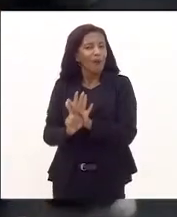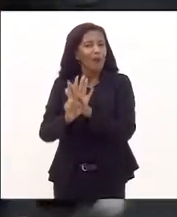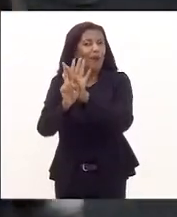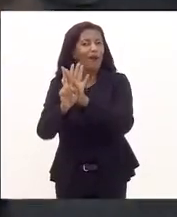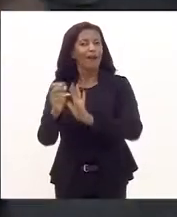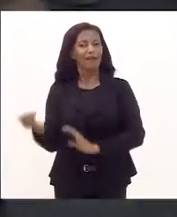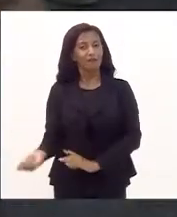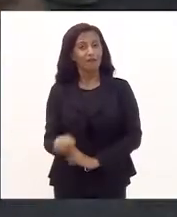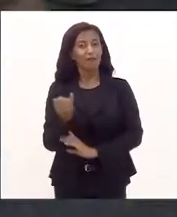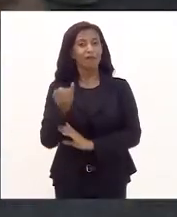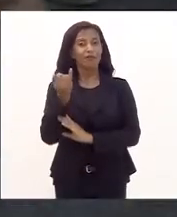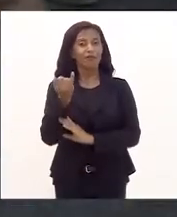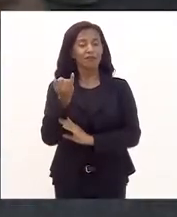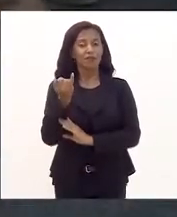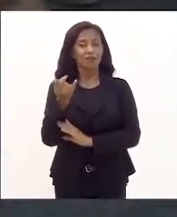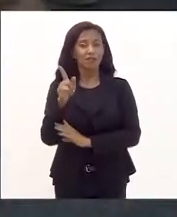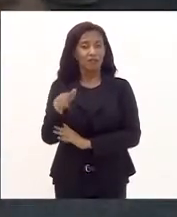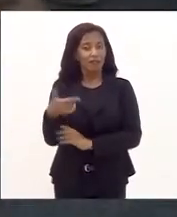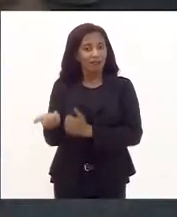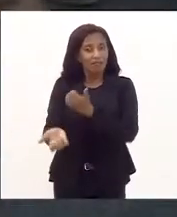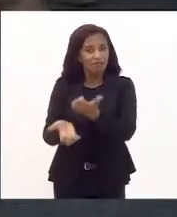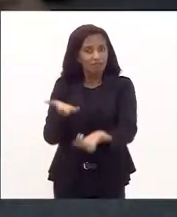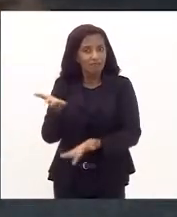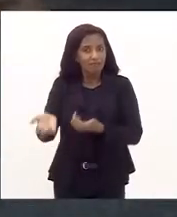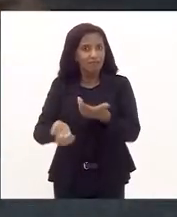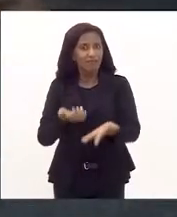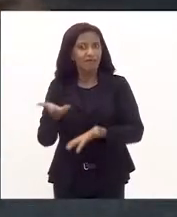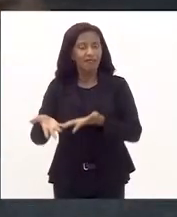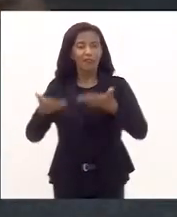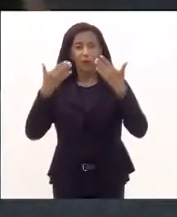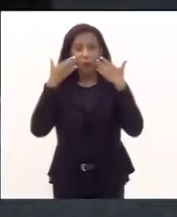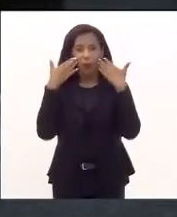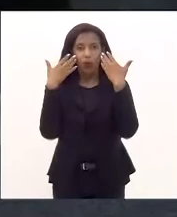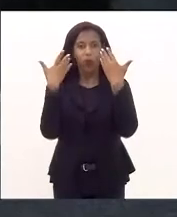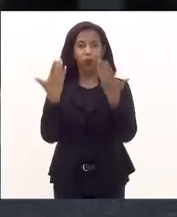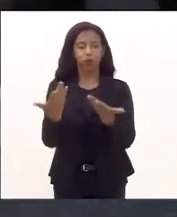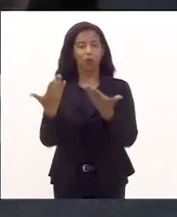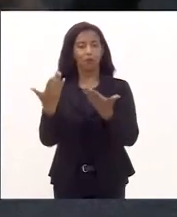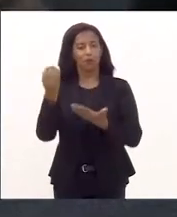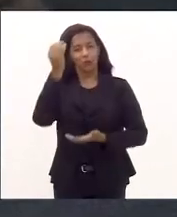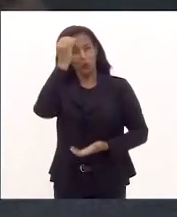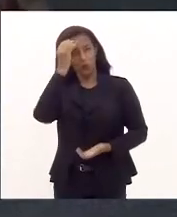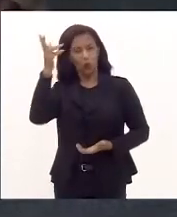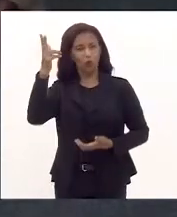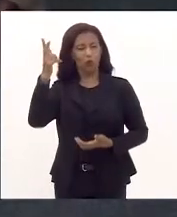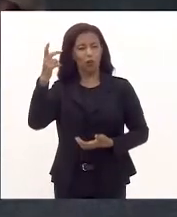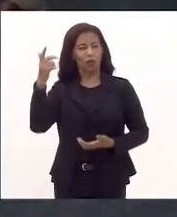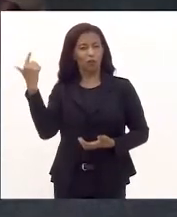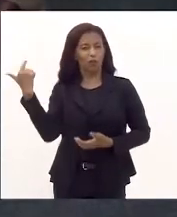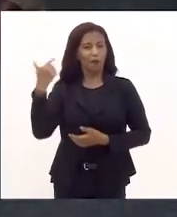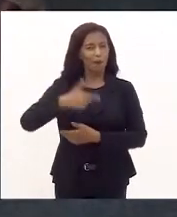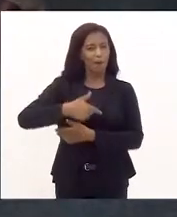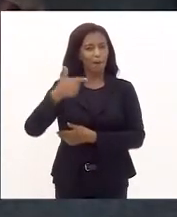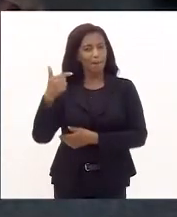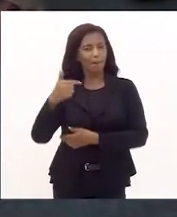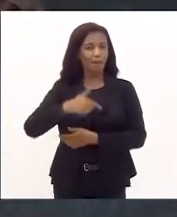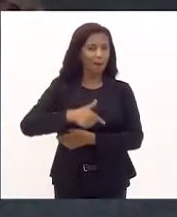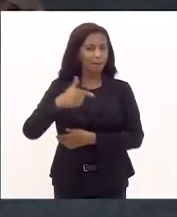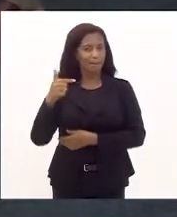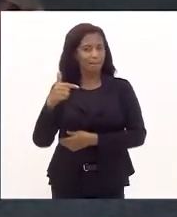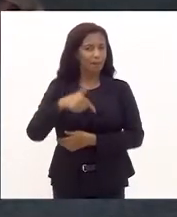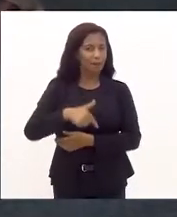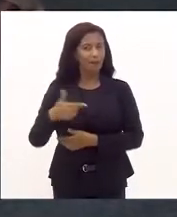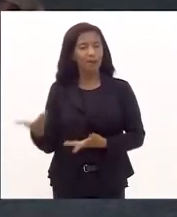a importância que é dada à manifestação cultural hip-hop. Manifestação cultural esta